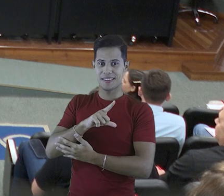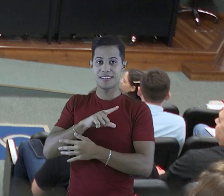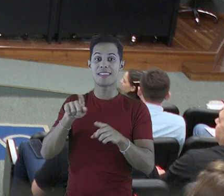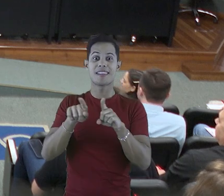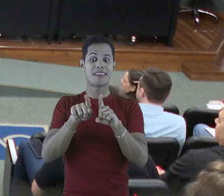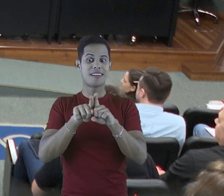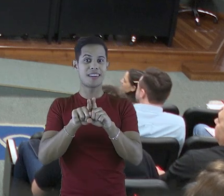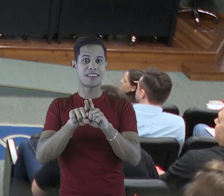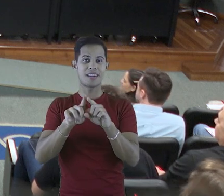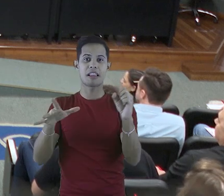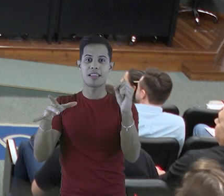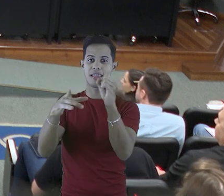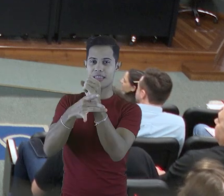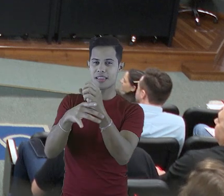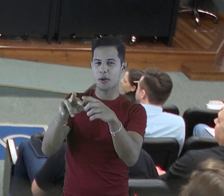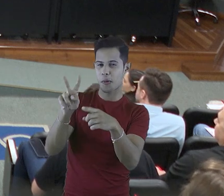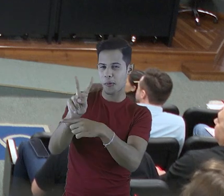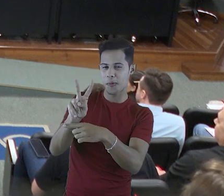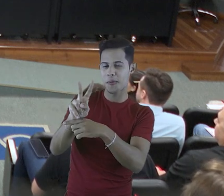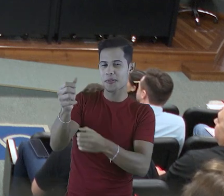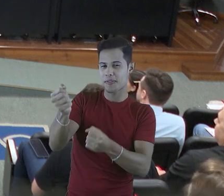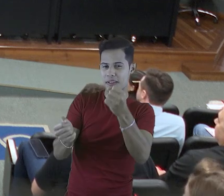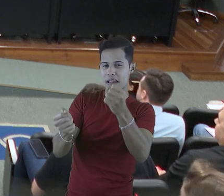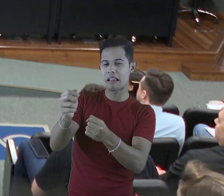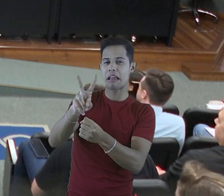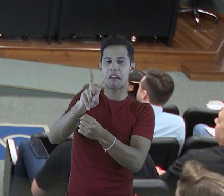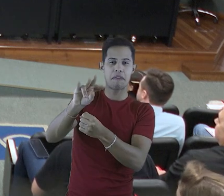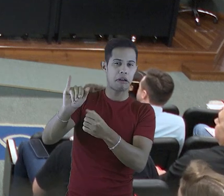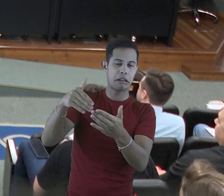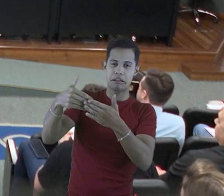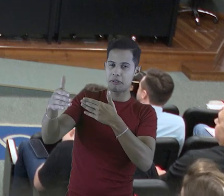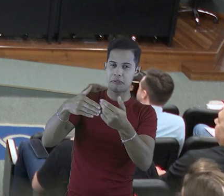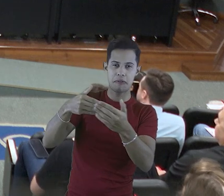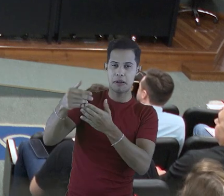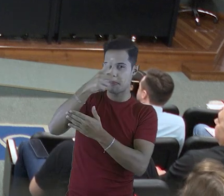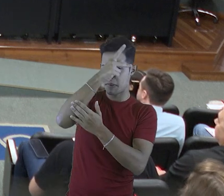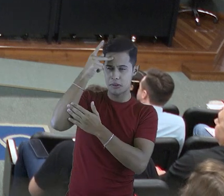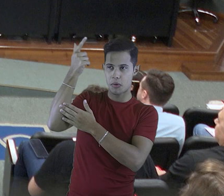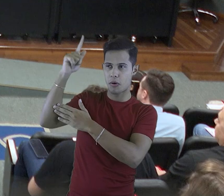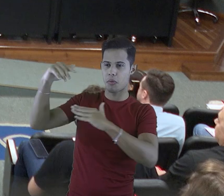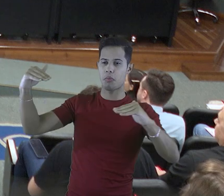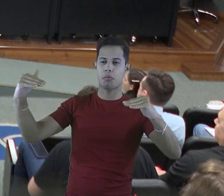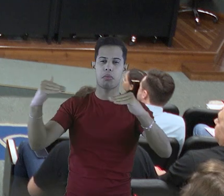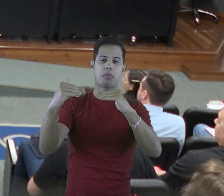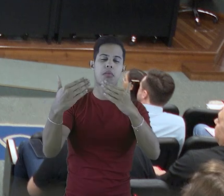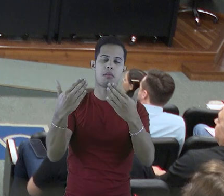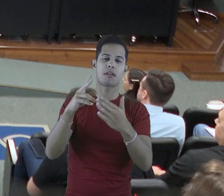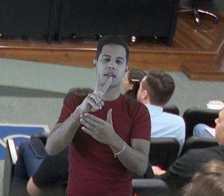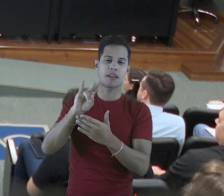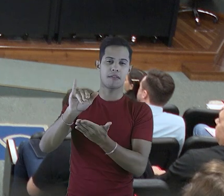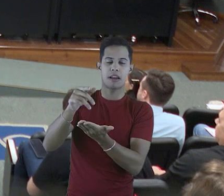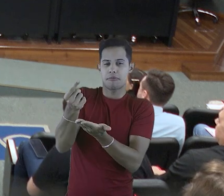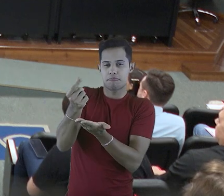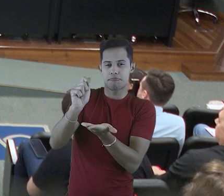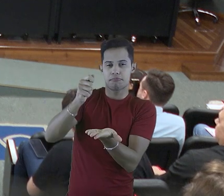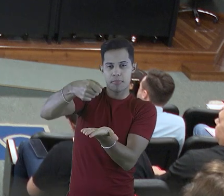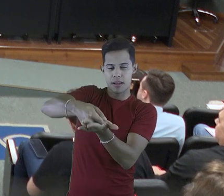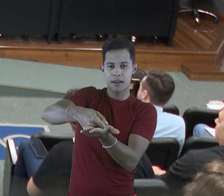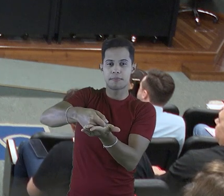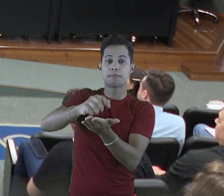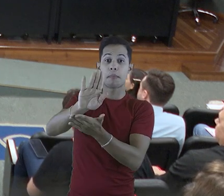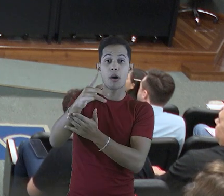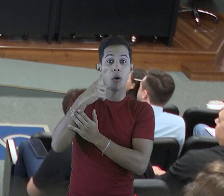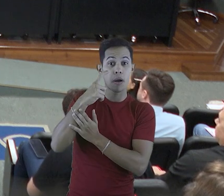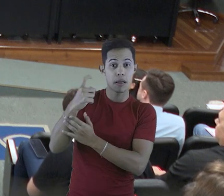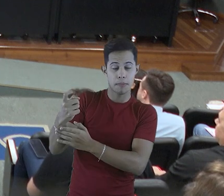E um bom seguro de carro. Que cubra terceiros e etc e tal. Mas por que isso? Veja como é interessante.